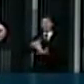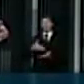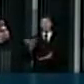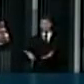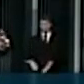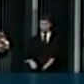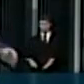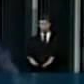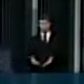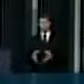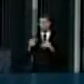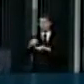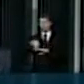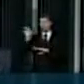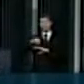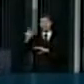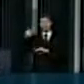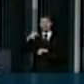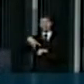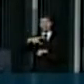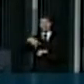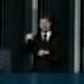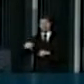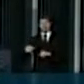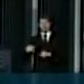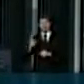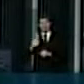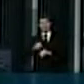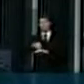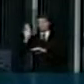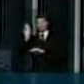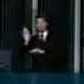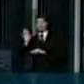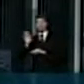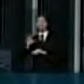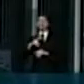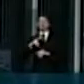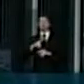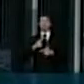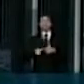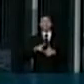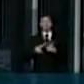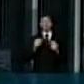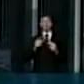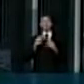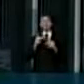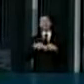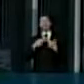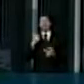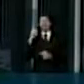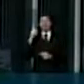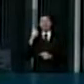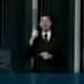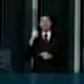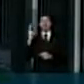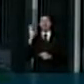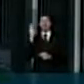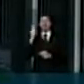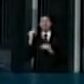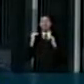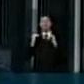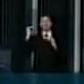todas as exportações brasileiras vêm sofrendo muito com a desvalorização do dólar frente ao real. Então,